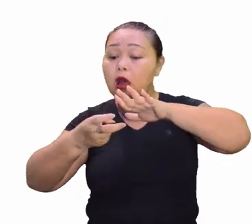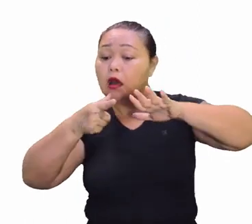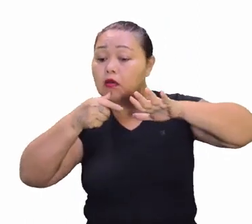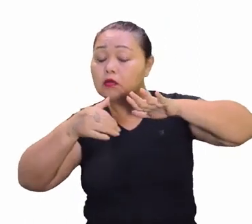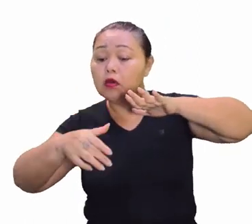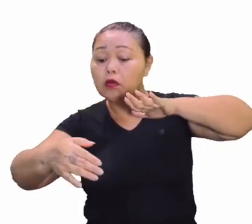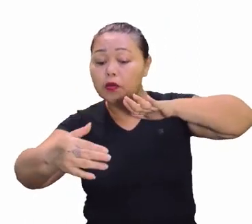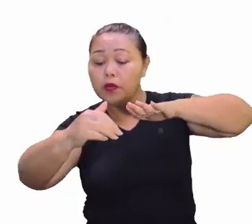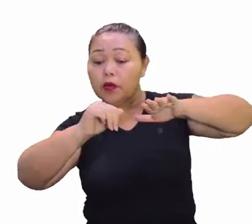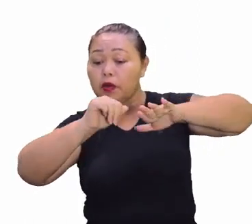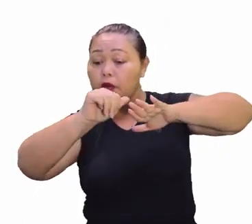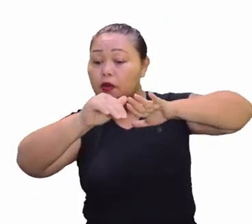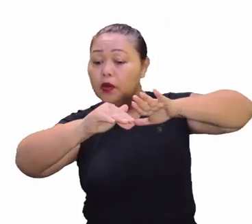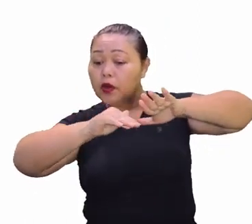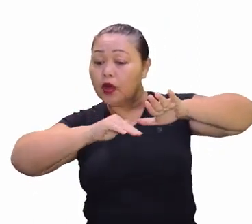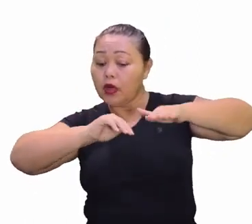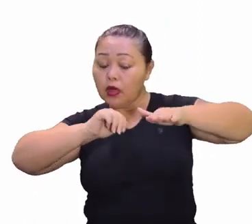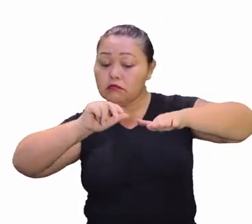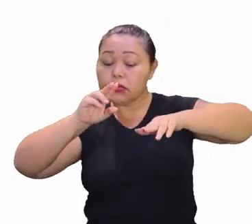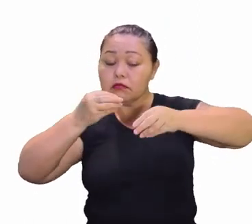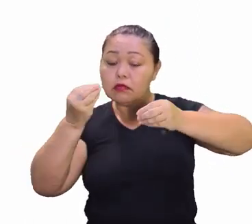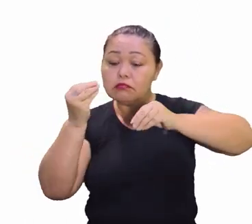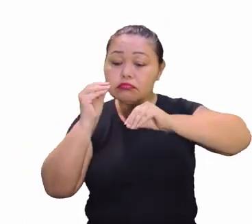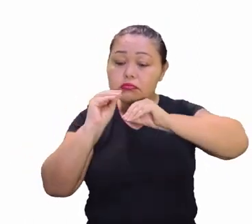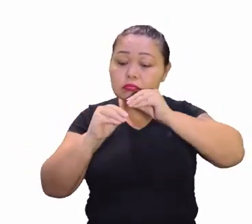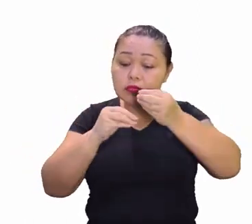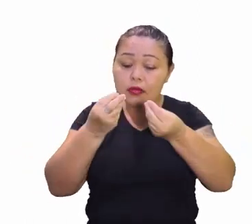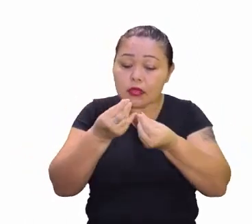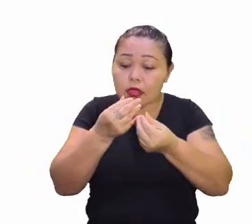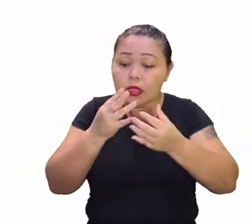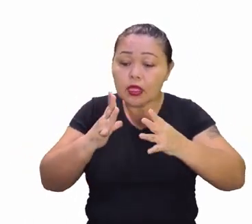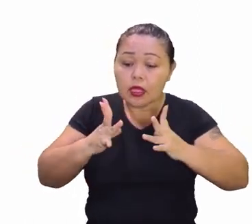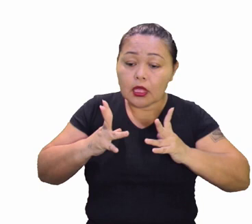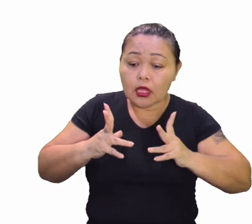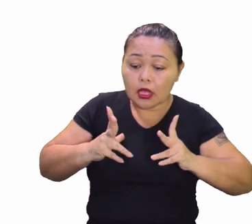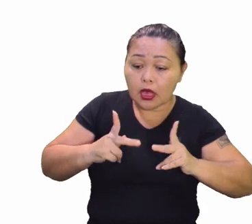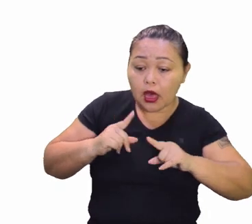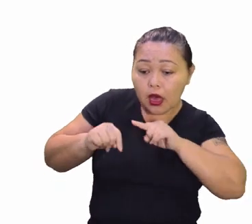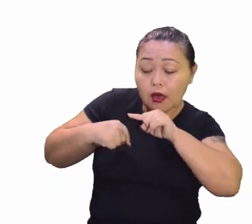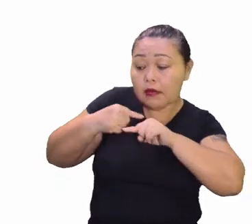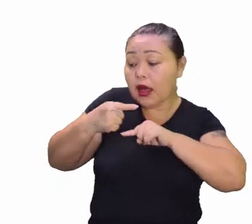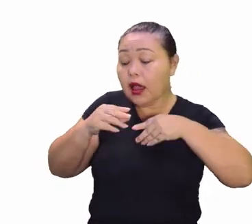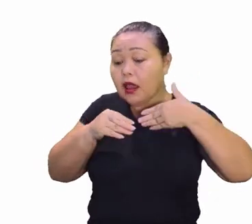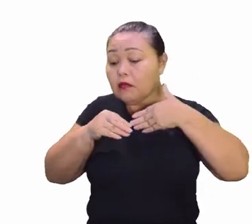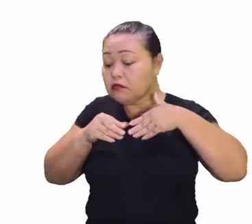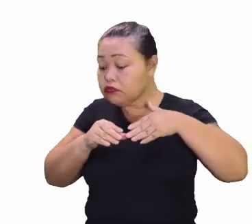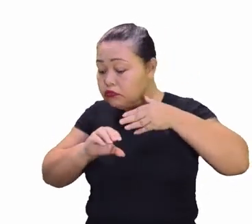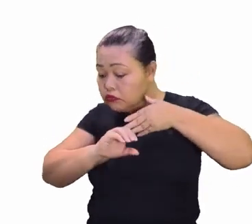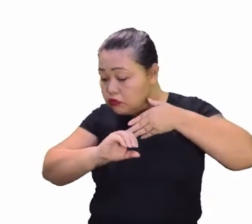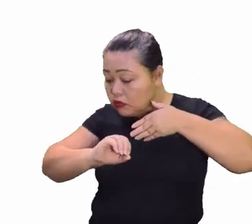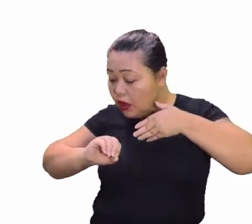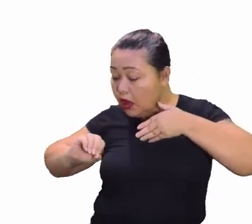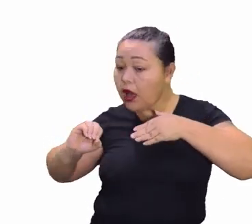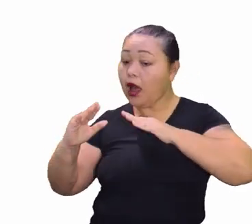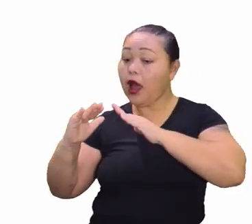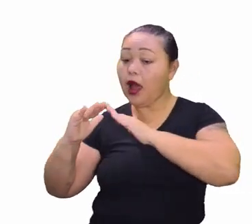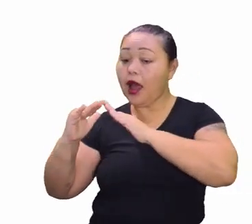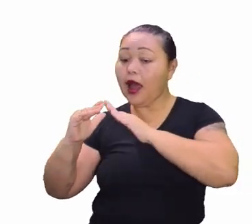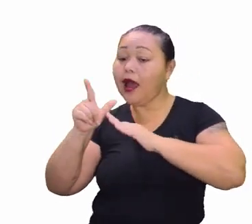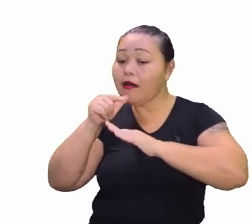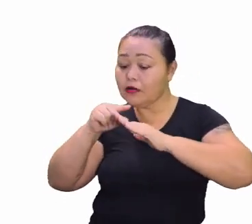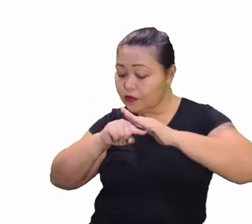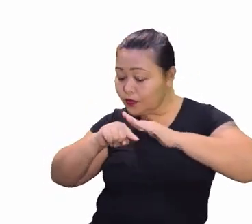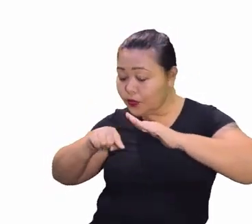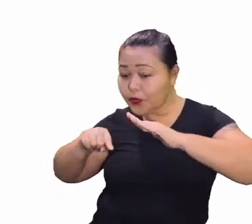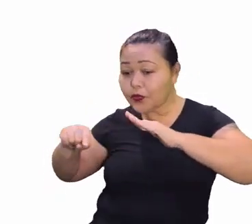água para tratá-la, para levar a água até as casas dessa área urbana de uma